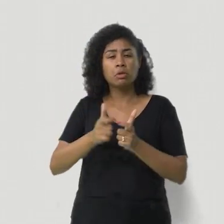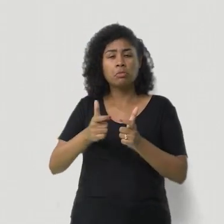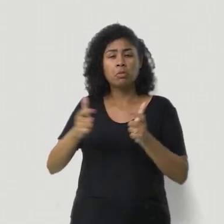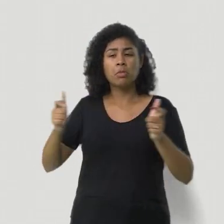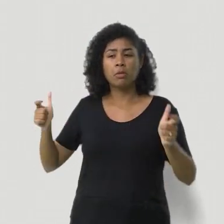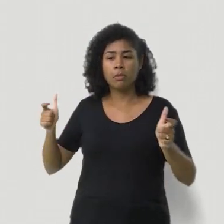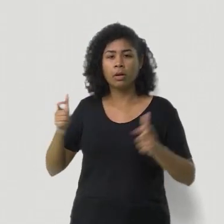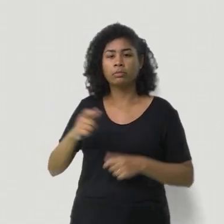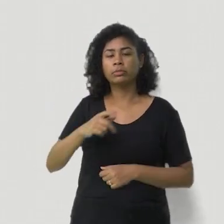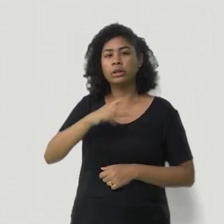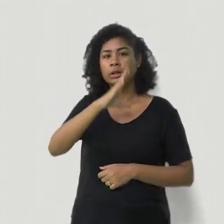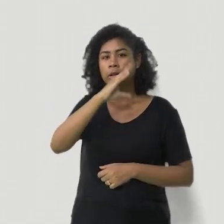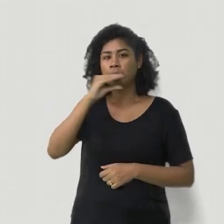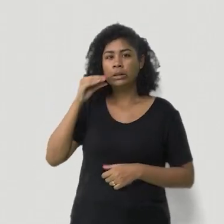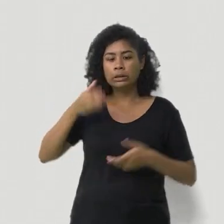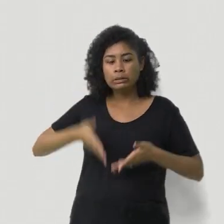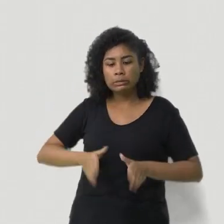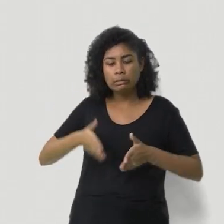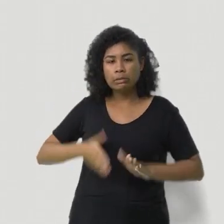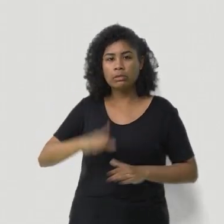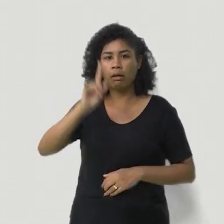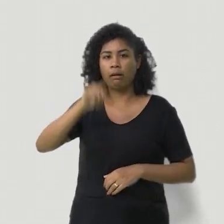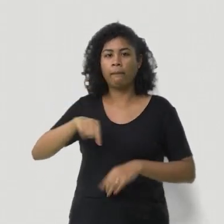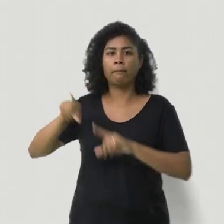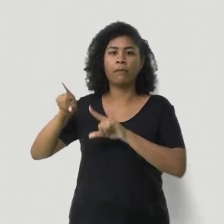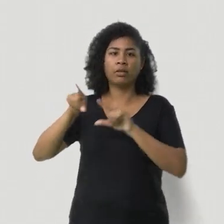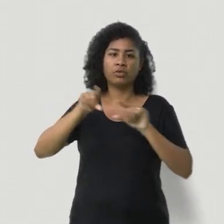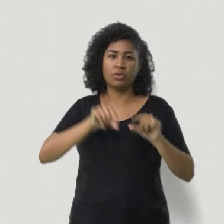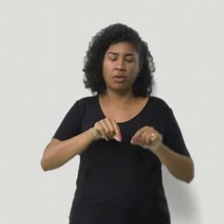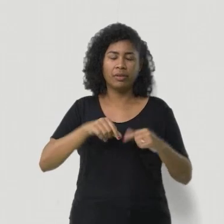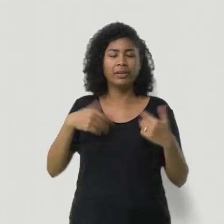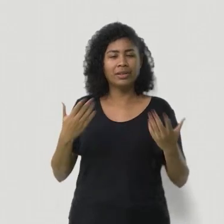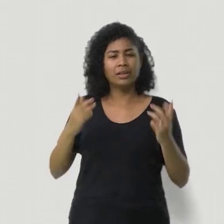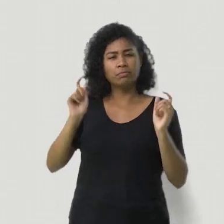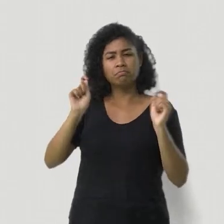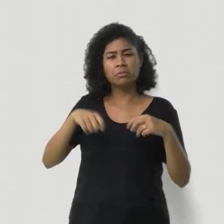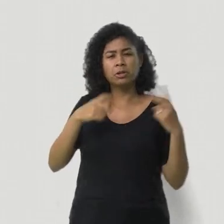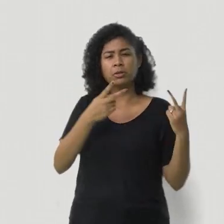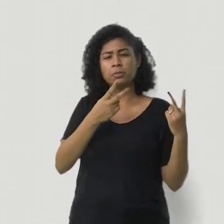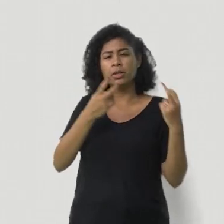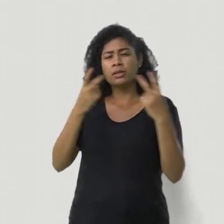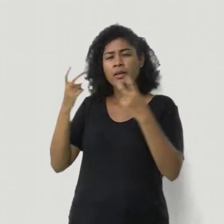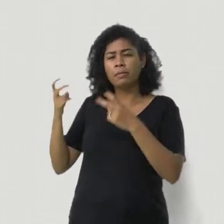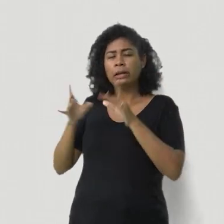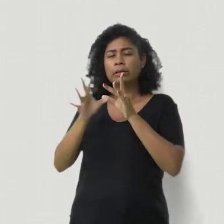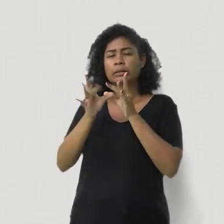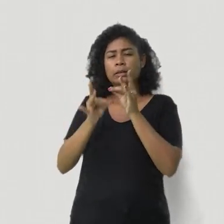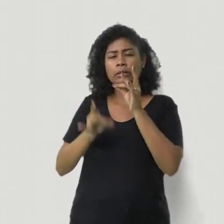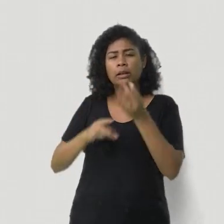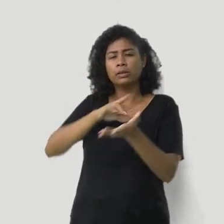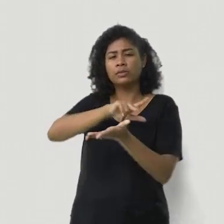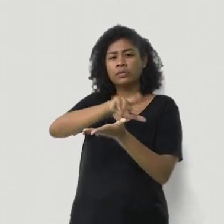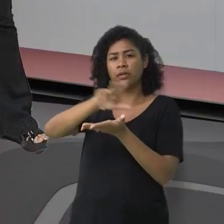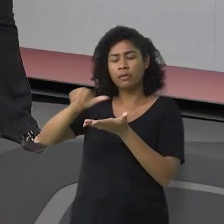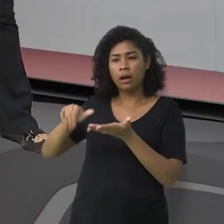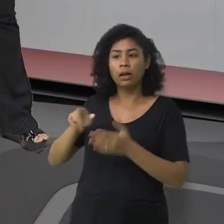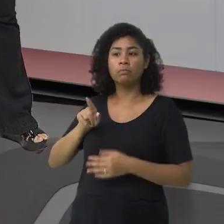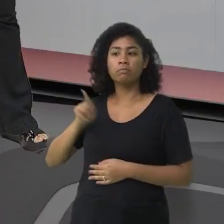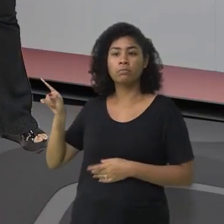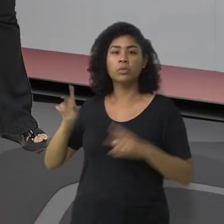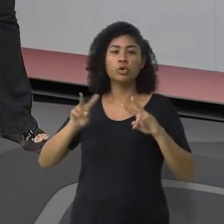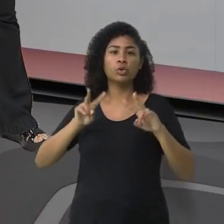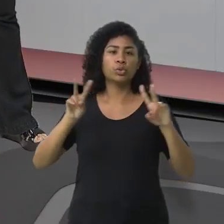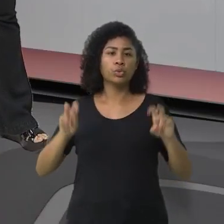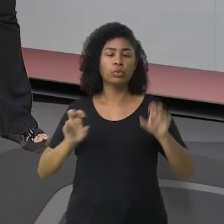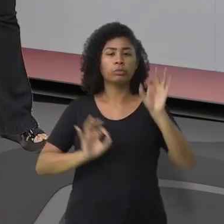a de crianças diminuindo. Então, gente, a gente observa tudo isso, né, que vai estar relacionado a